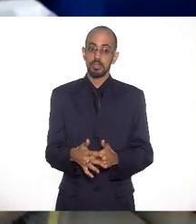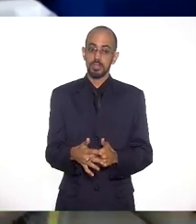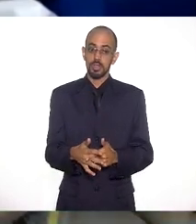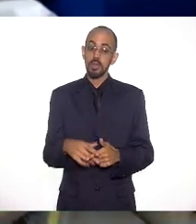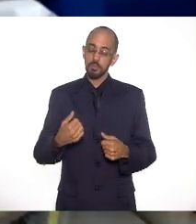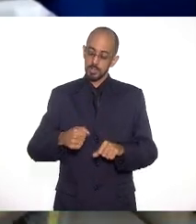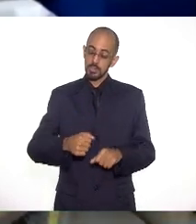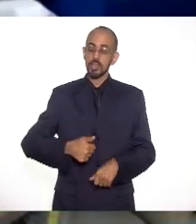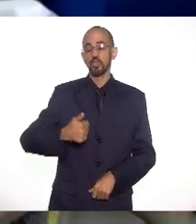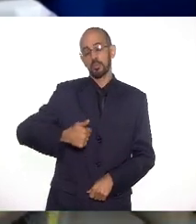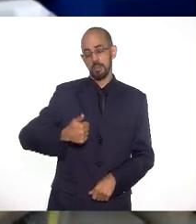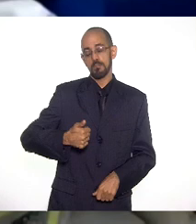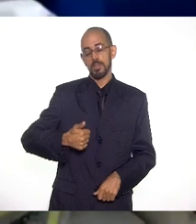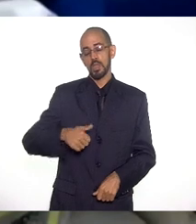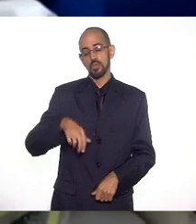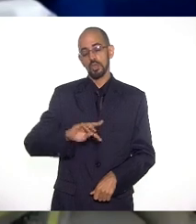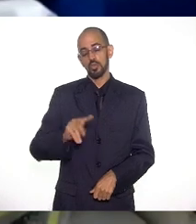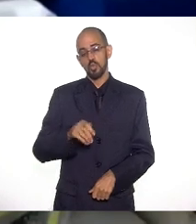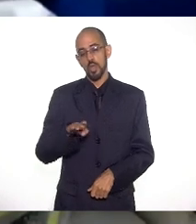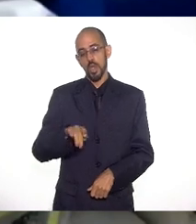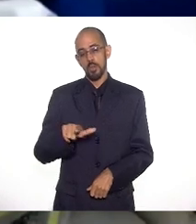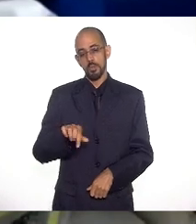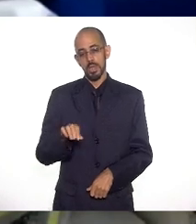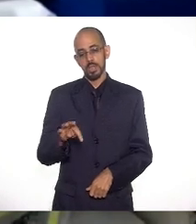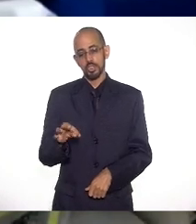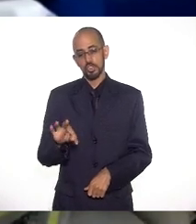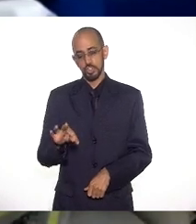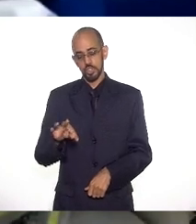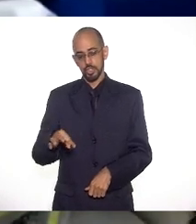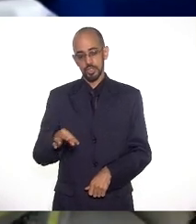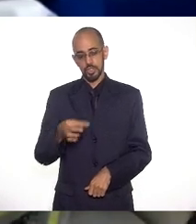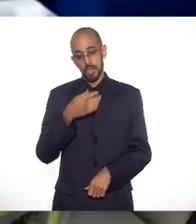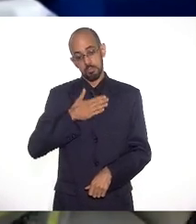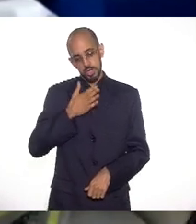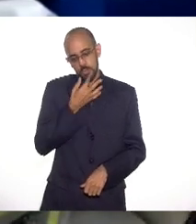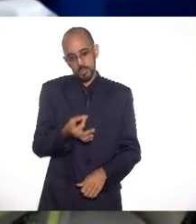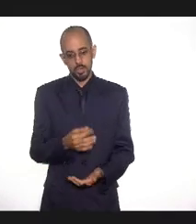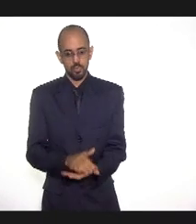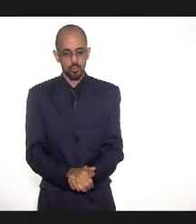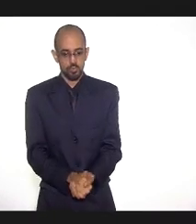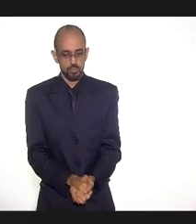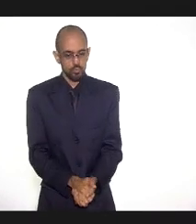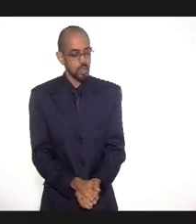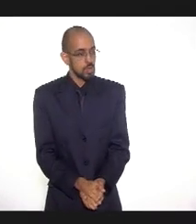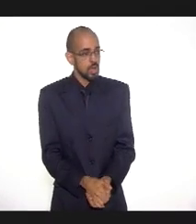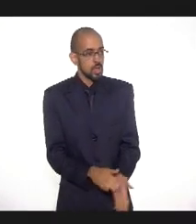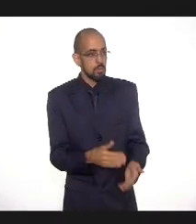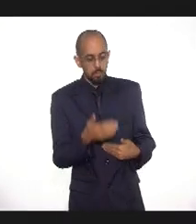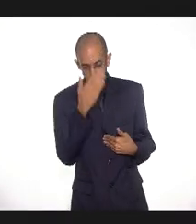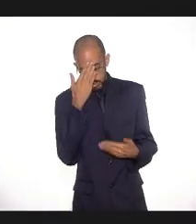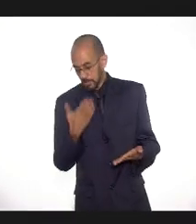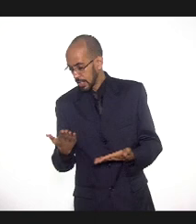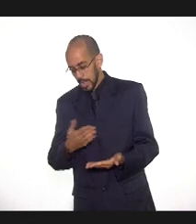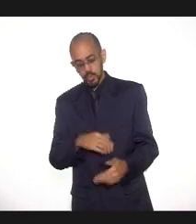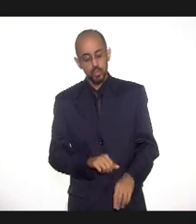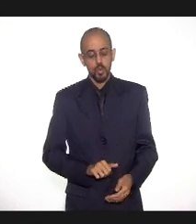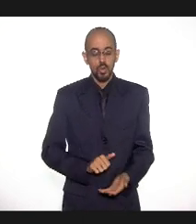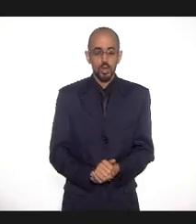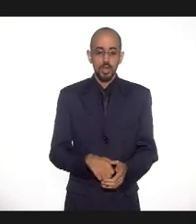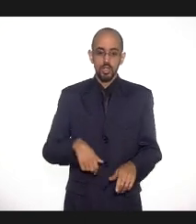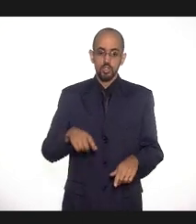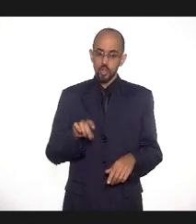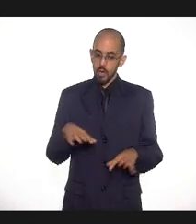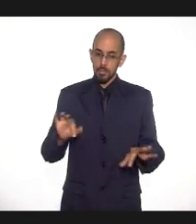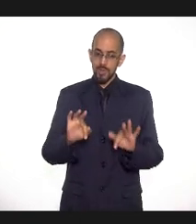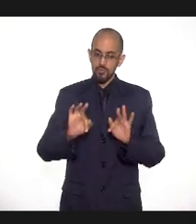é o projeto do Elbert. É a minha opinião. Desculpe, deputado Sérgio Jordão, agradeço a parte. Obrigada. Assim, é só para concluir, para ver se é